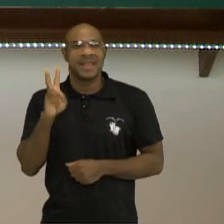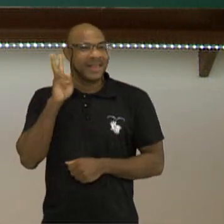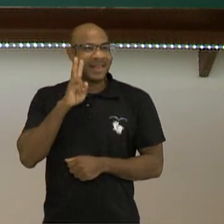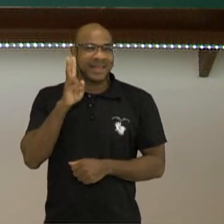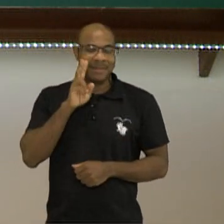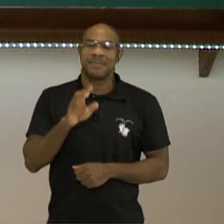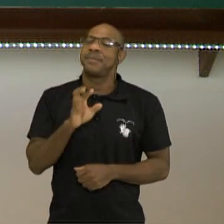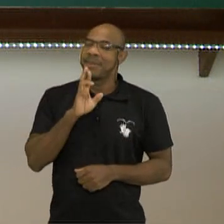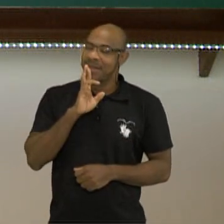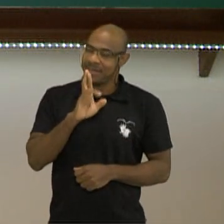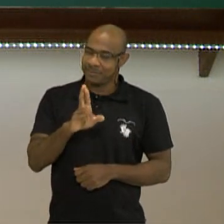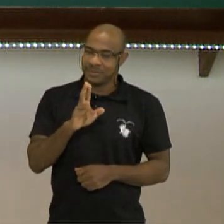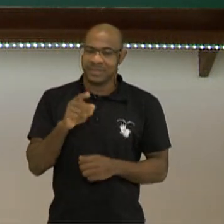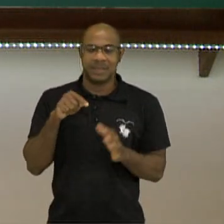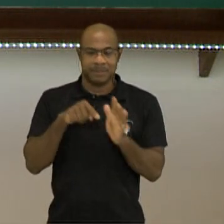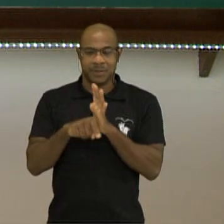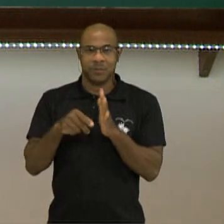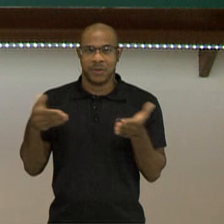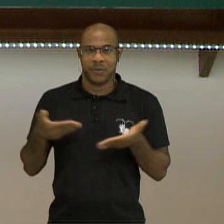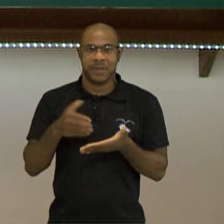as questões, beleza?